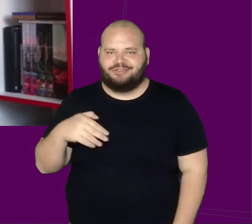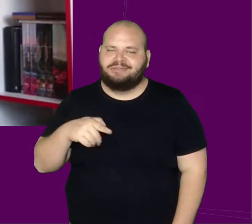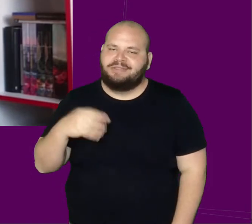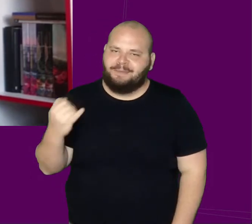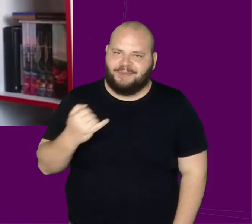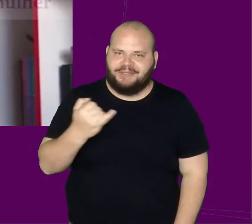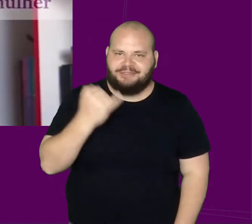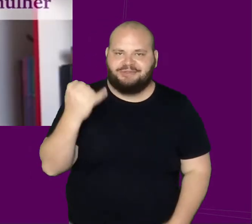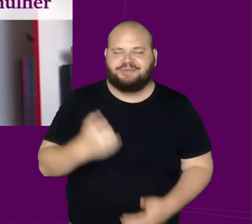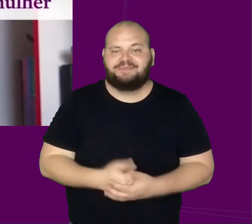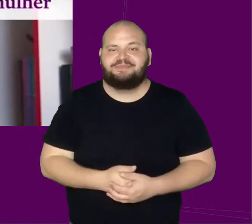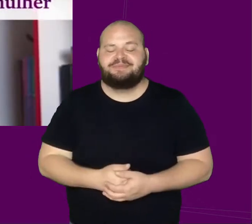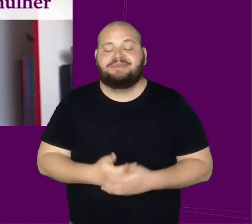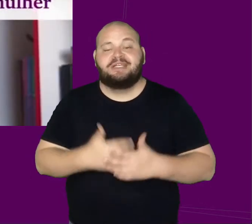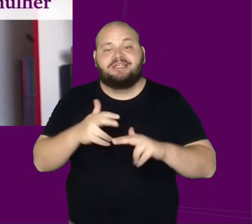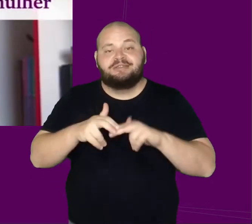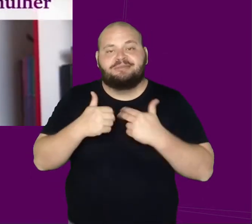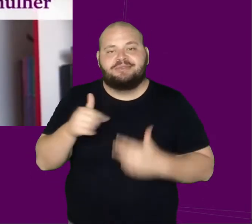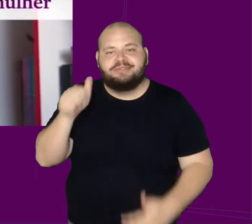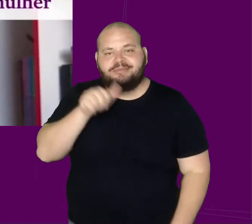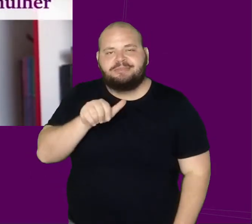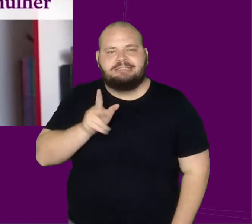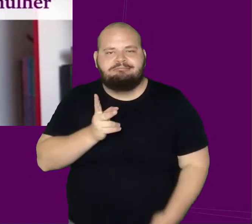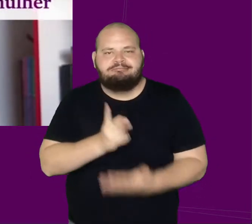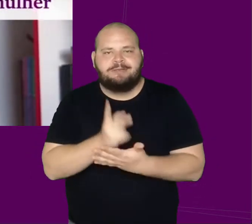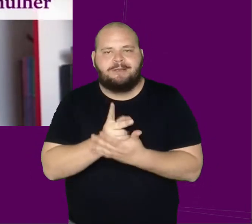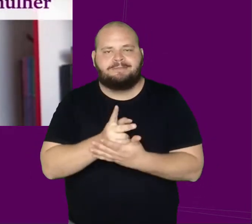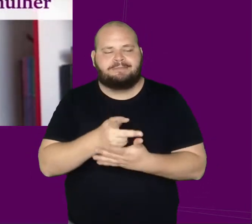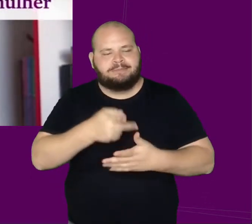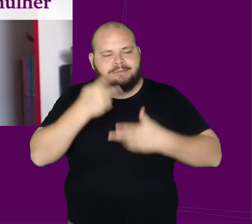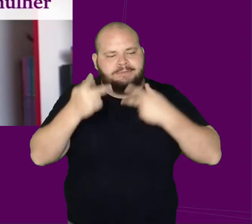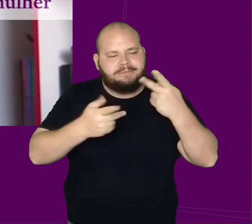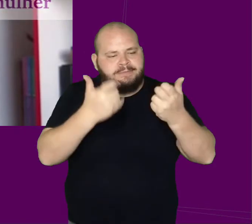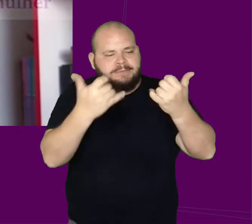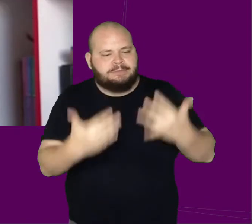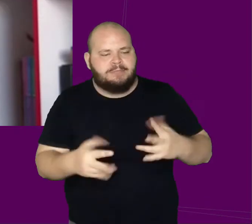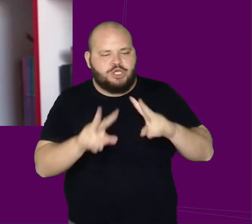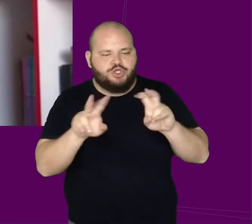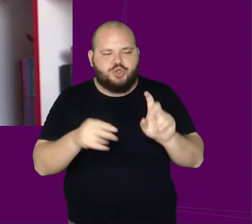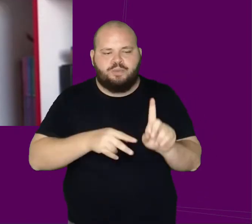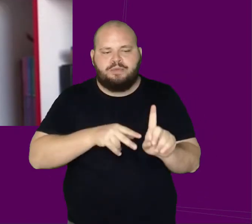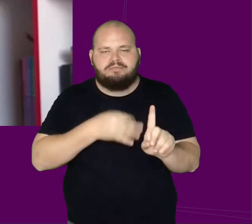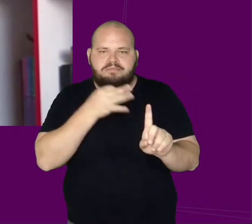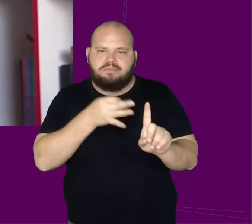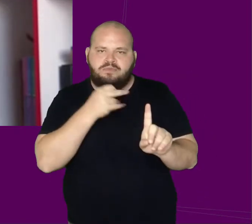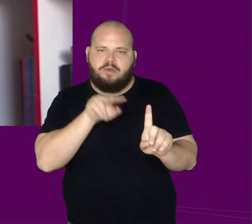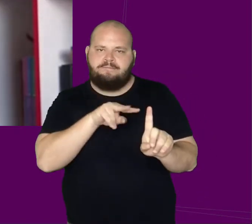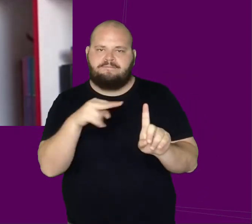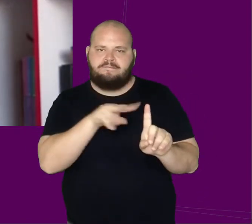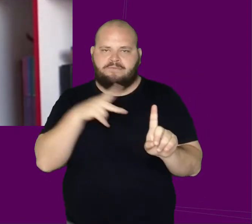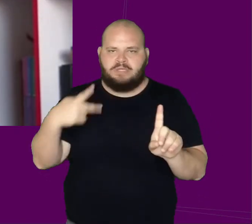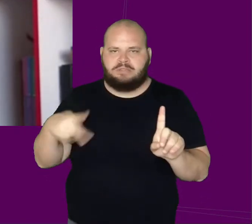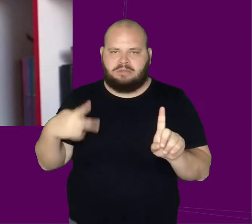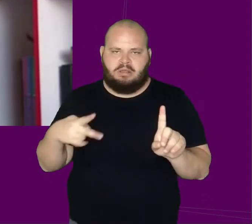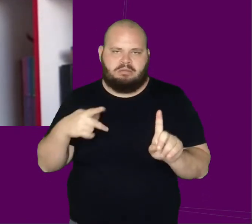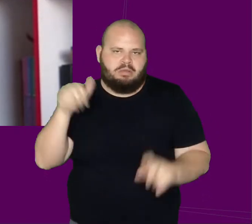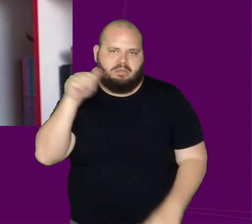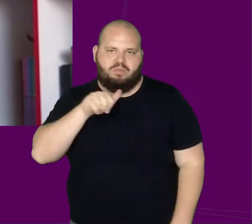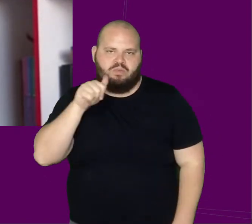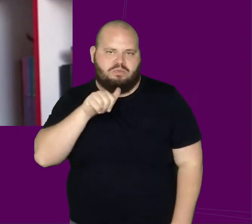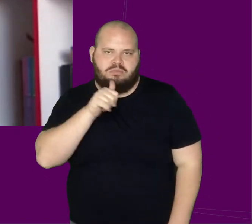são importantes. Ela olha tudo do ponto de vista de uma mulher, ela sempre assume esse ponto de vista de mulher e da experiência feminina.